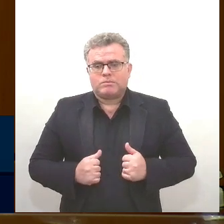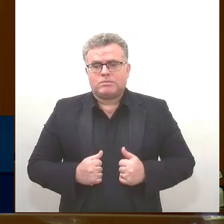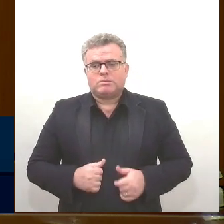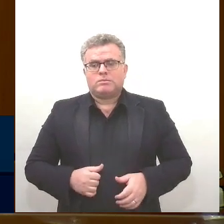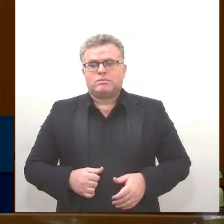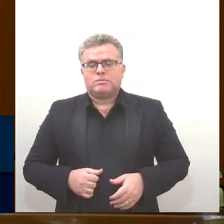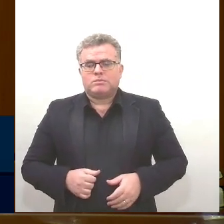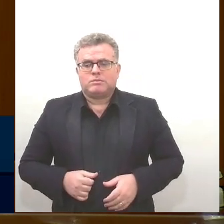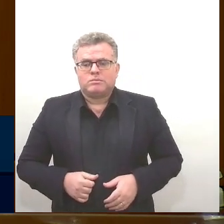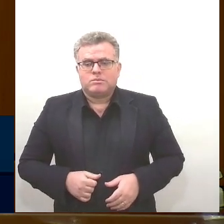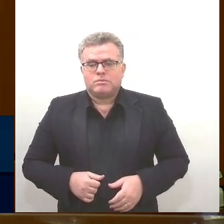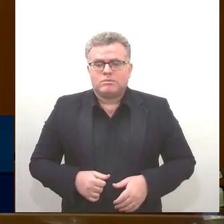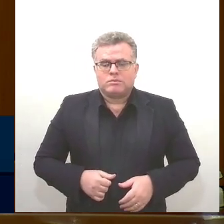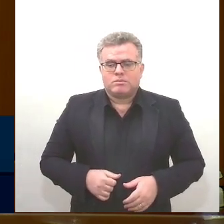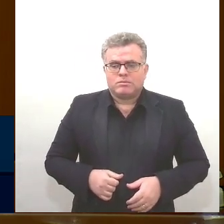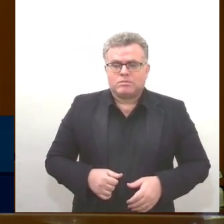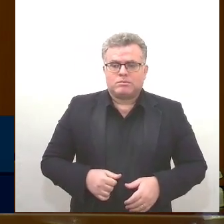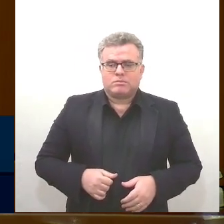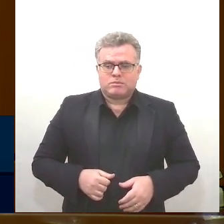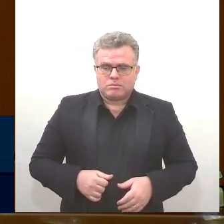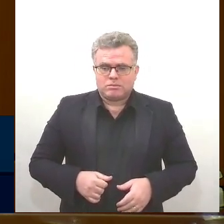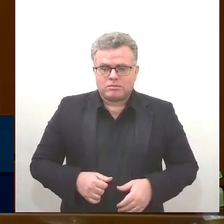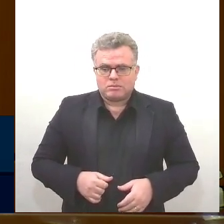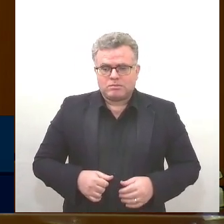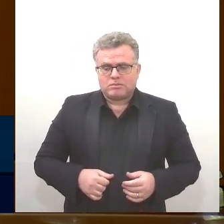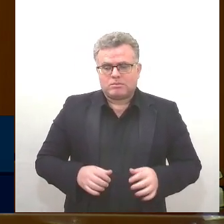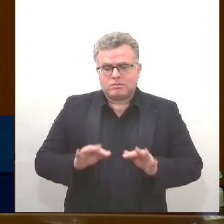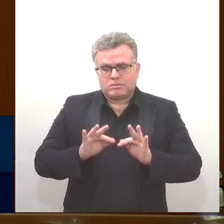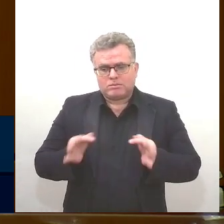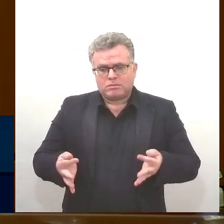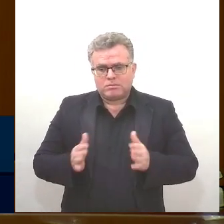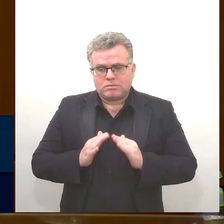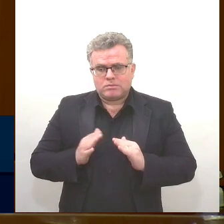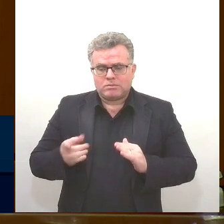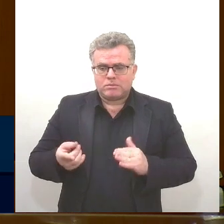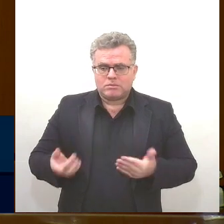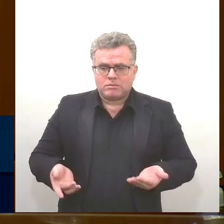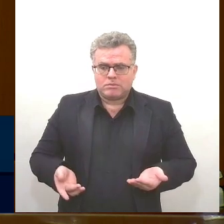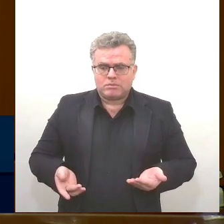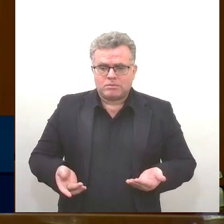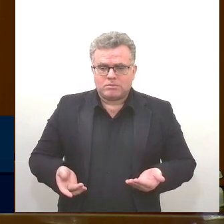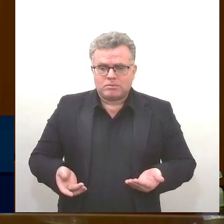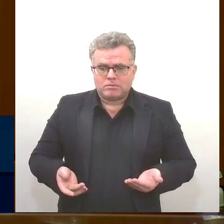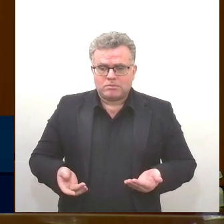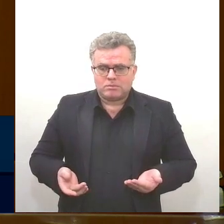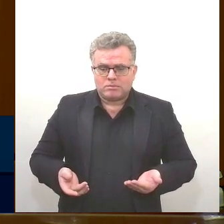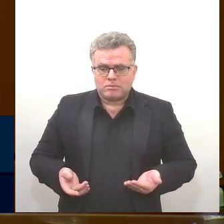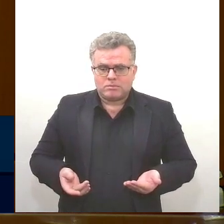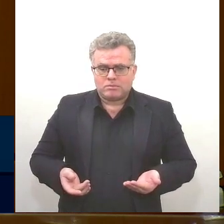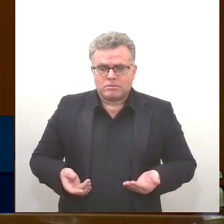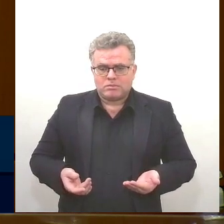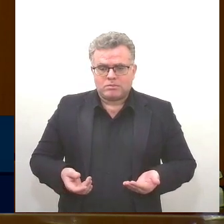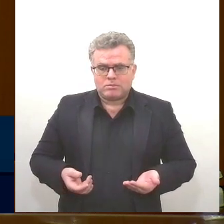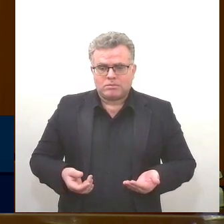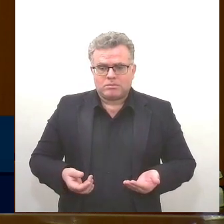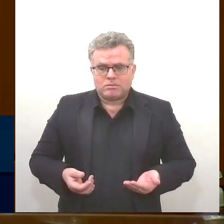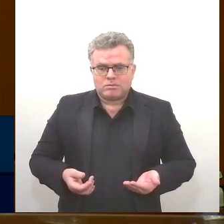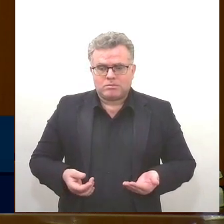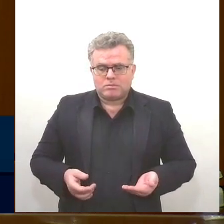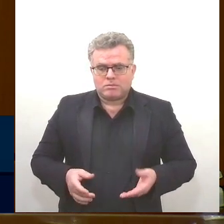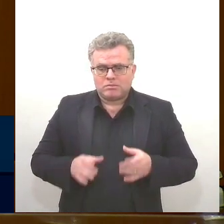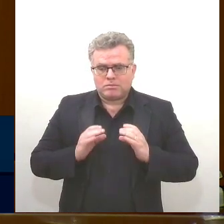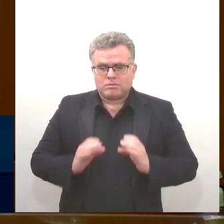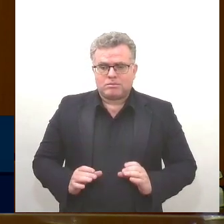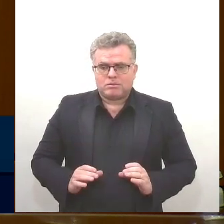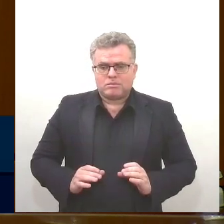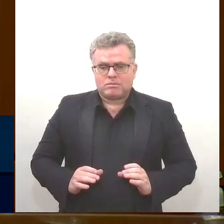tem uma casa muito simples muito humilde você veja o que é ter caráter os nossos